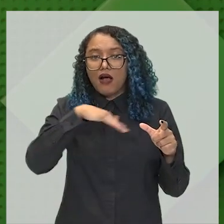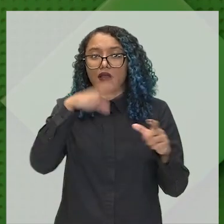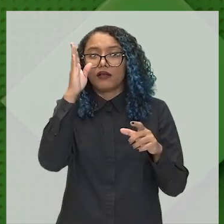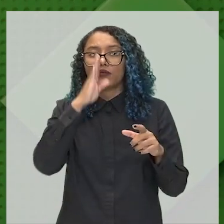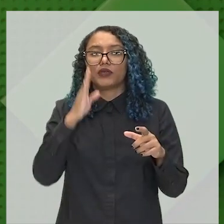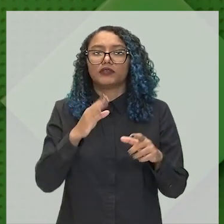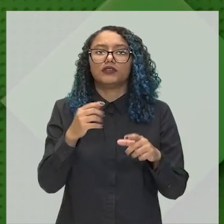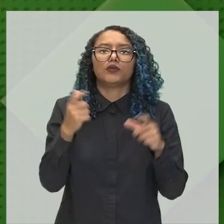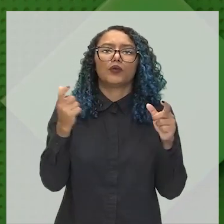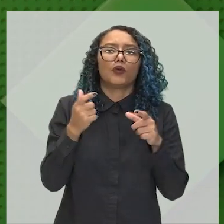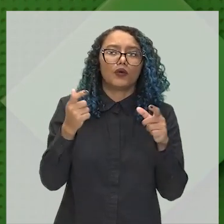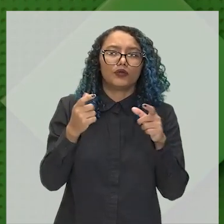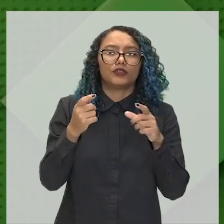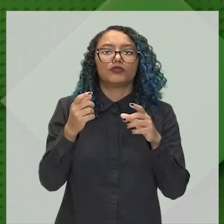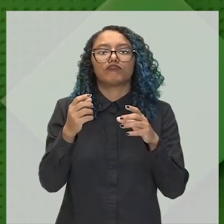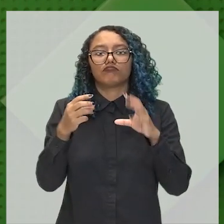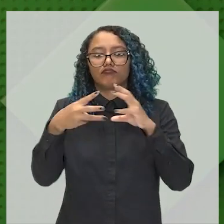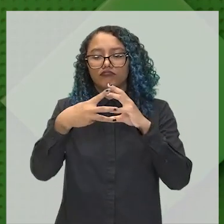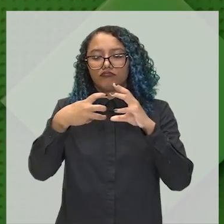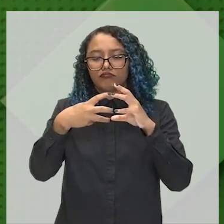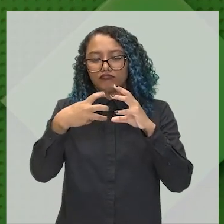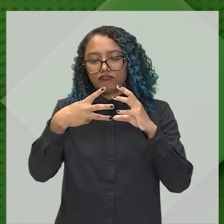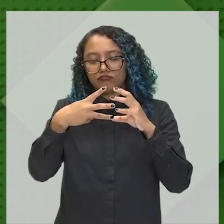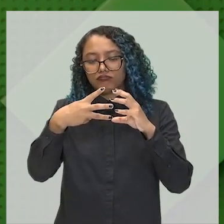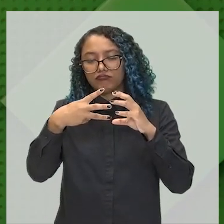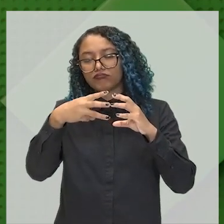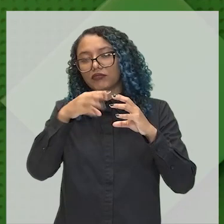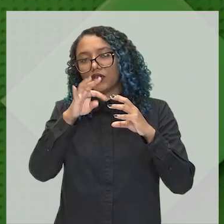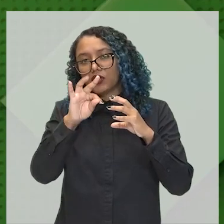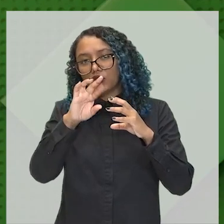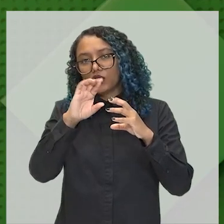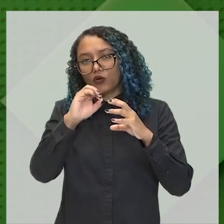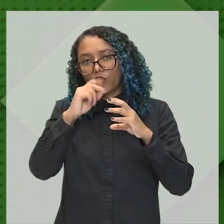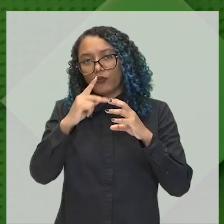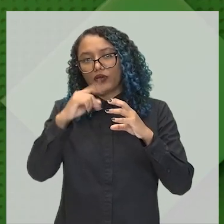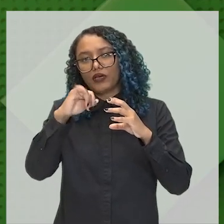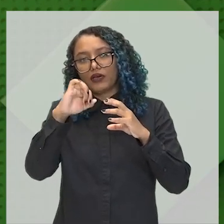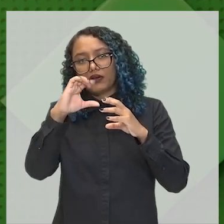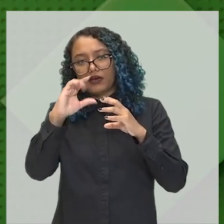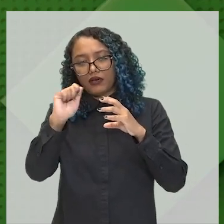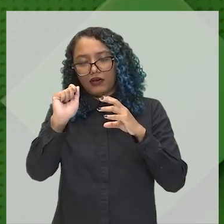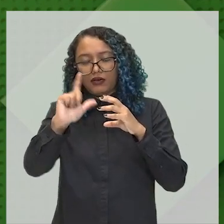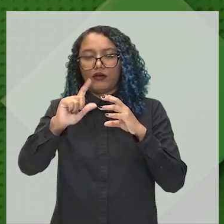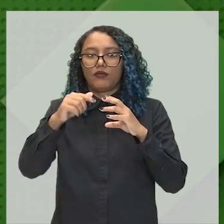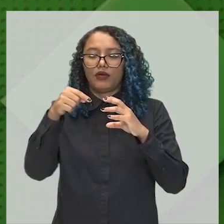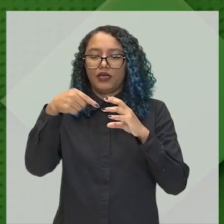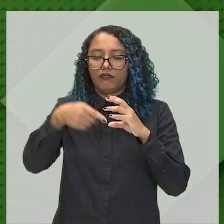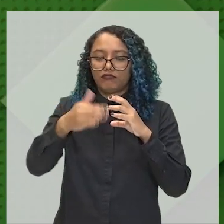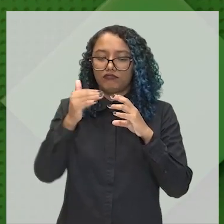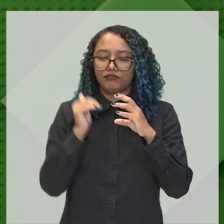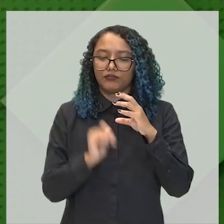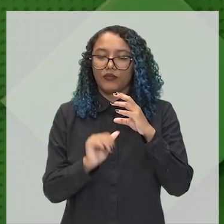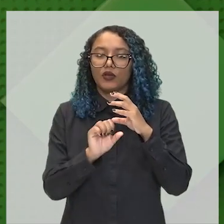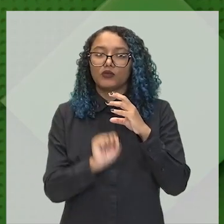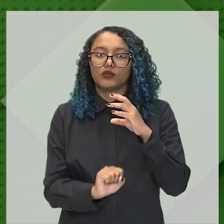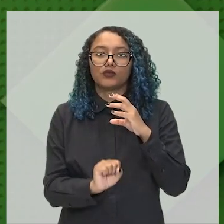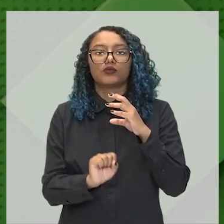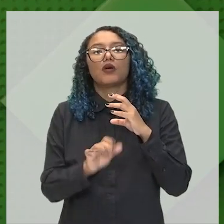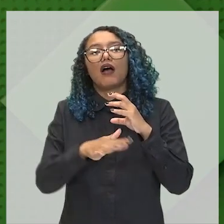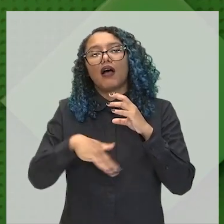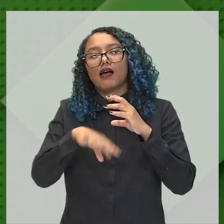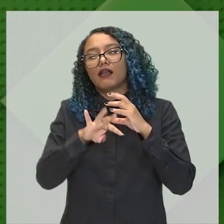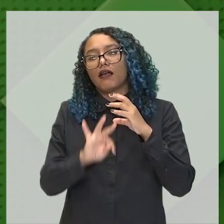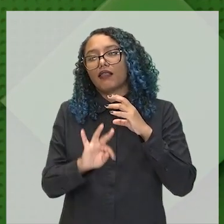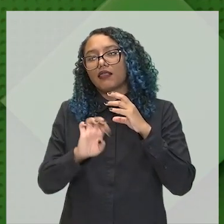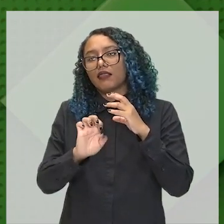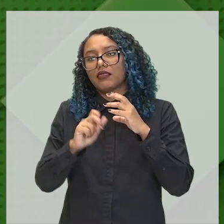na zona tropical e lá na extremidade sul, né? Nós temos uma zona temperada. E